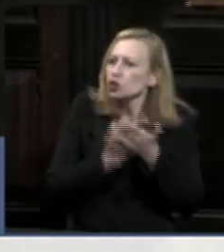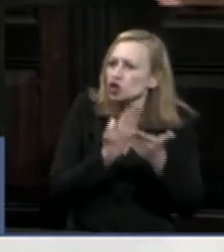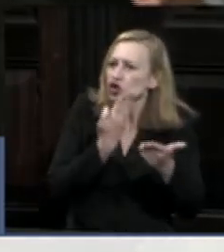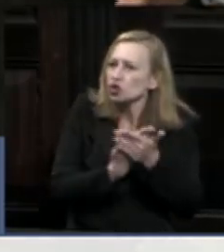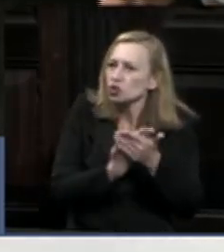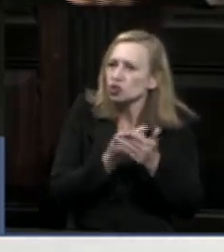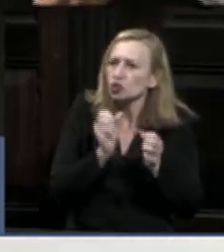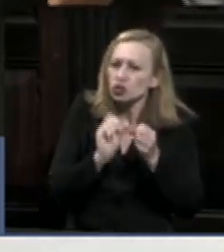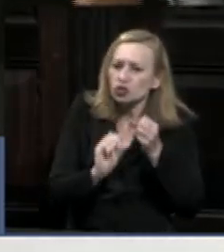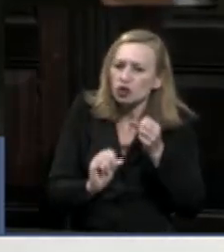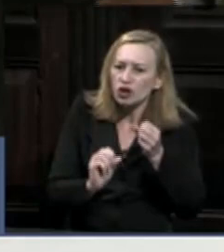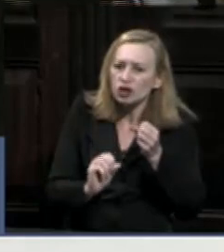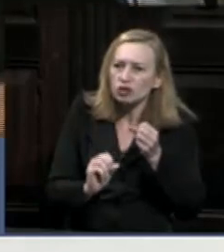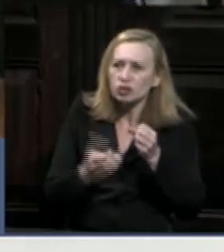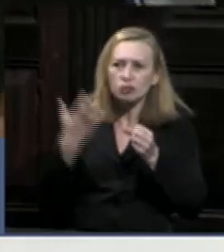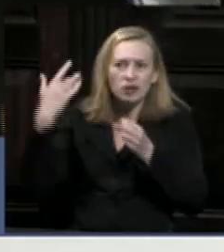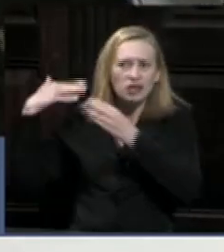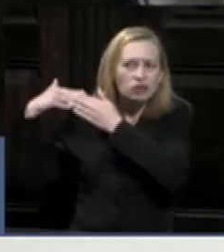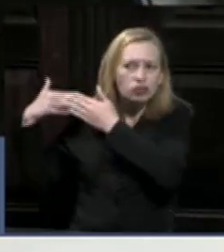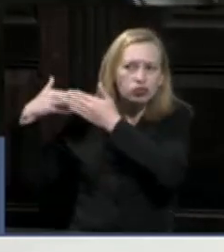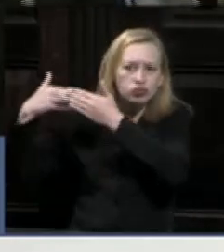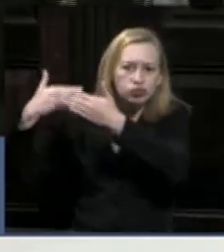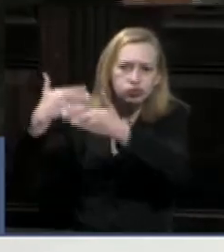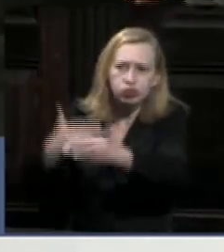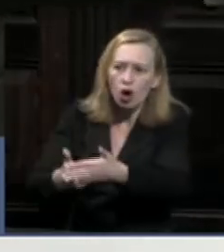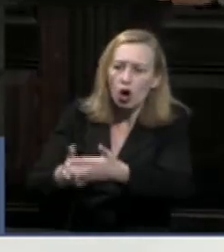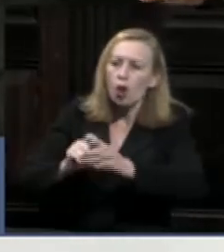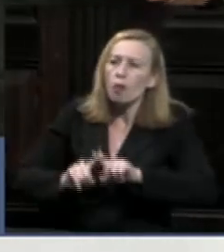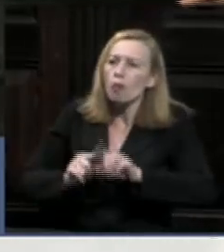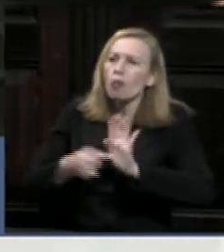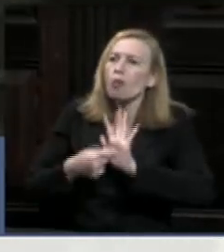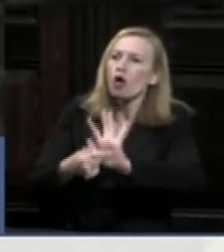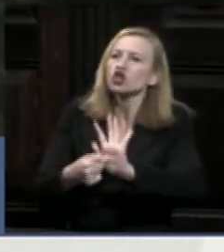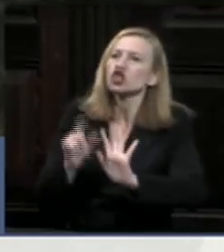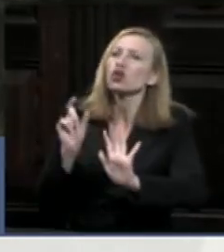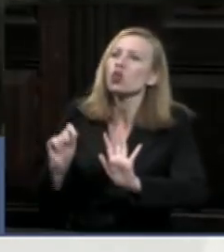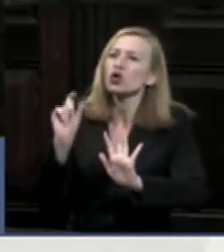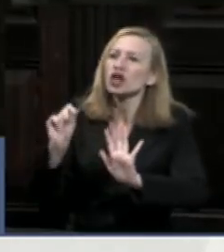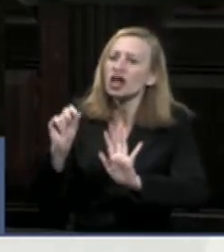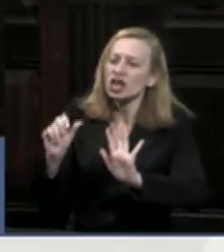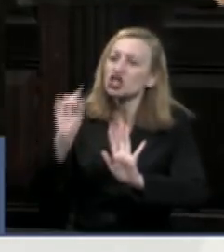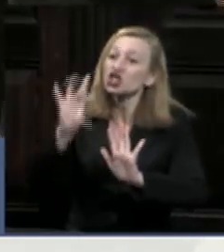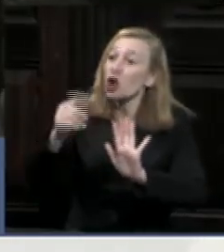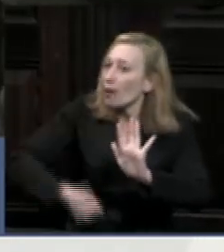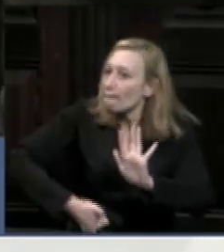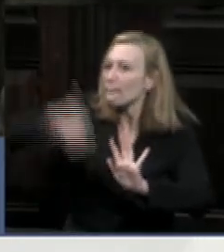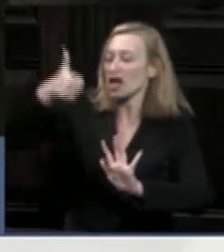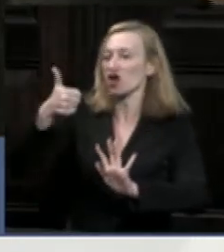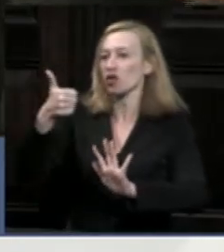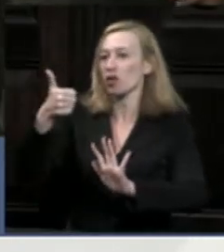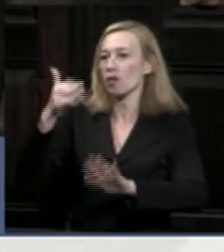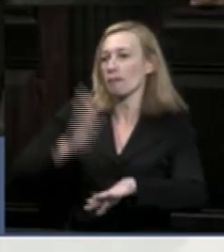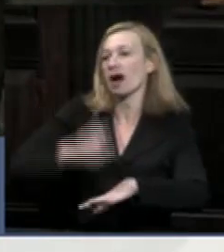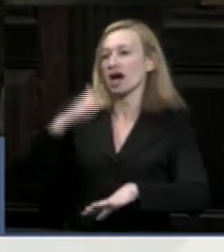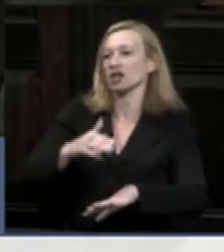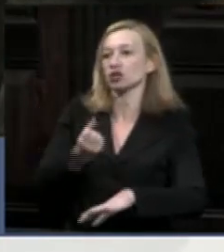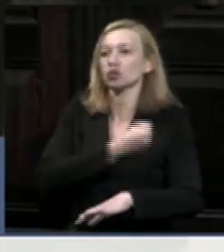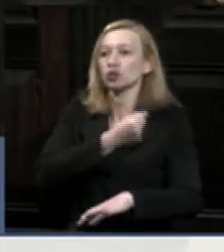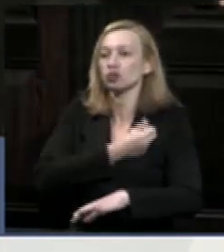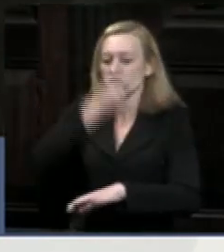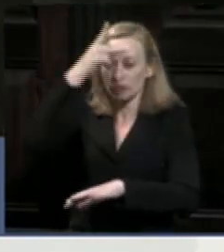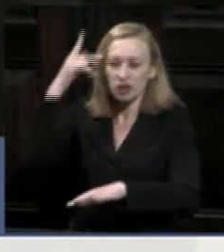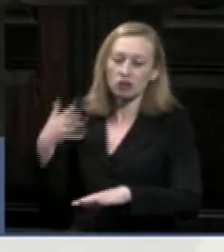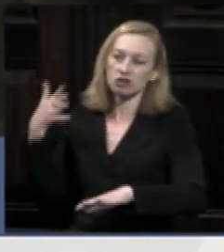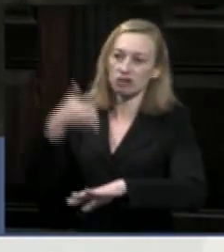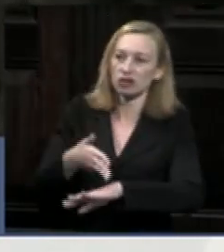feitos mostram que não diminuiu 11 único ponto a lei de cotas se manteve a qualidade acadêmica